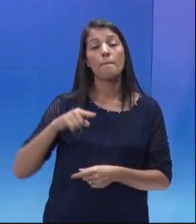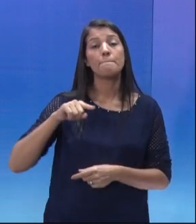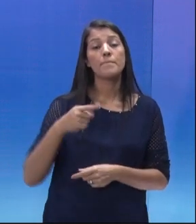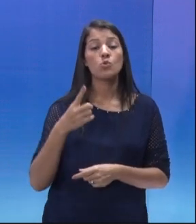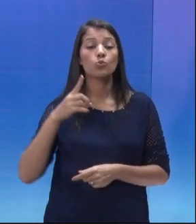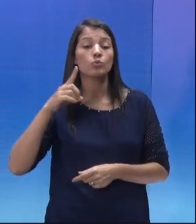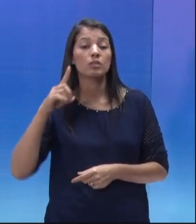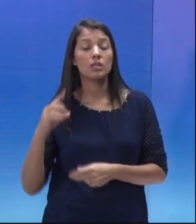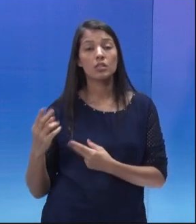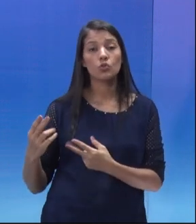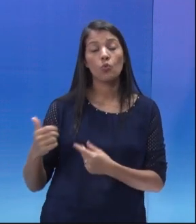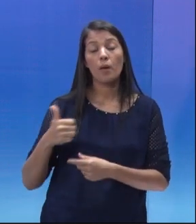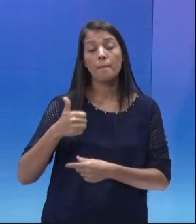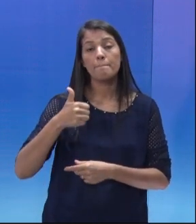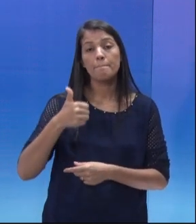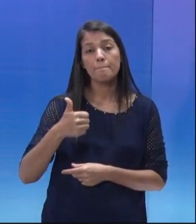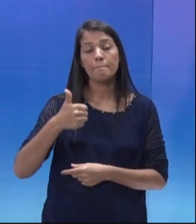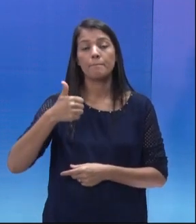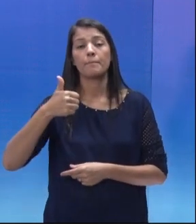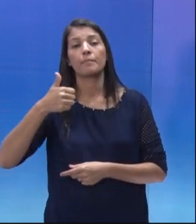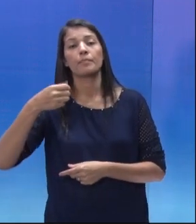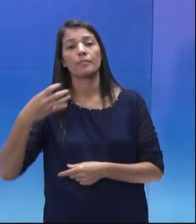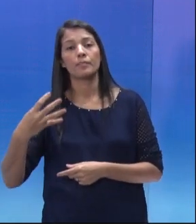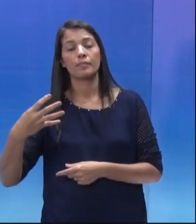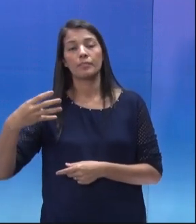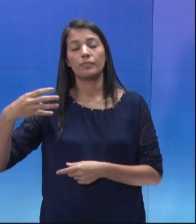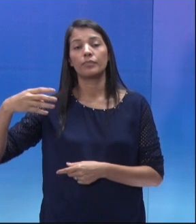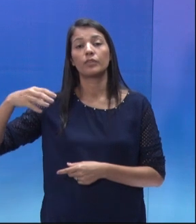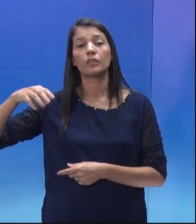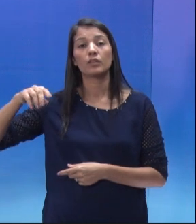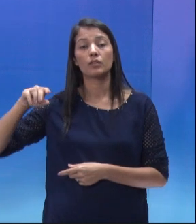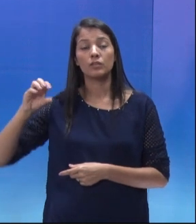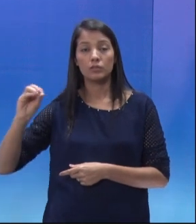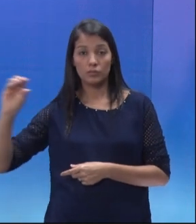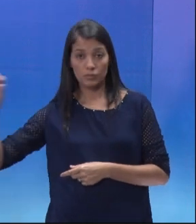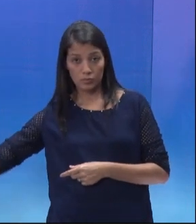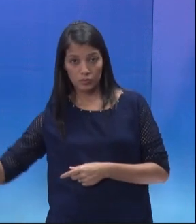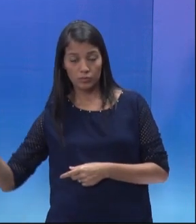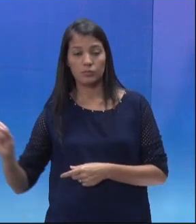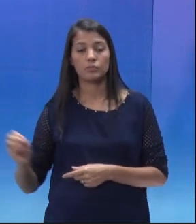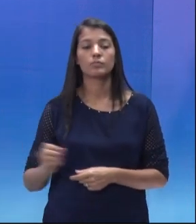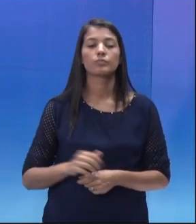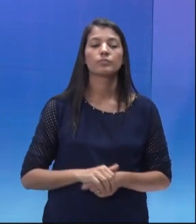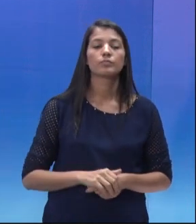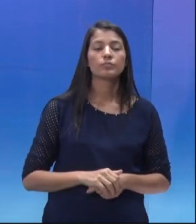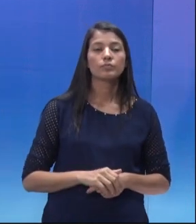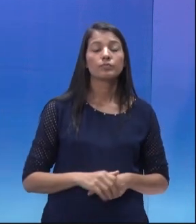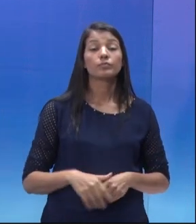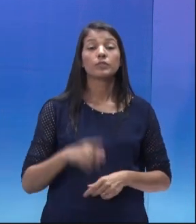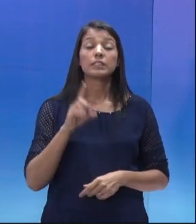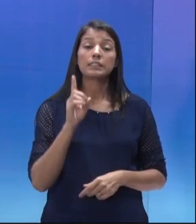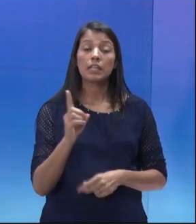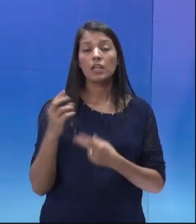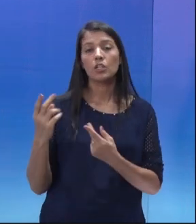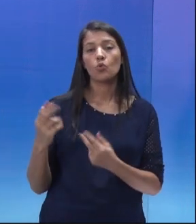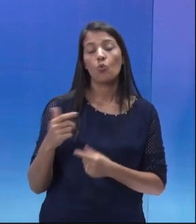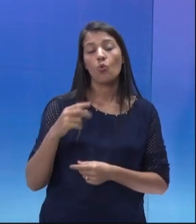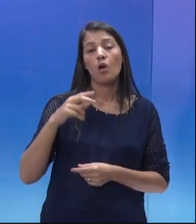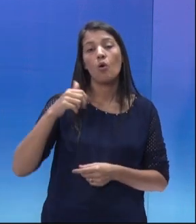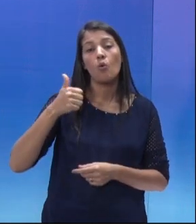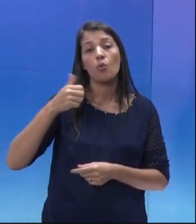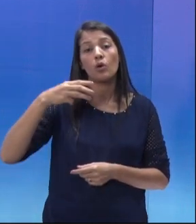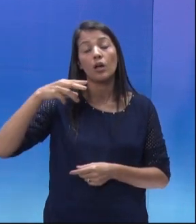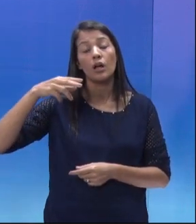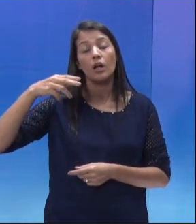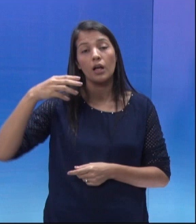matemática. Logo ele passa para o outro lado da equação matemática, dividindo. Então, o D fica 14.000